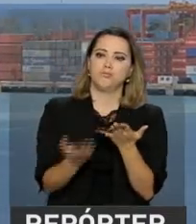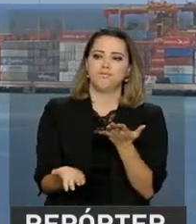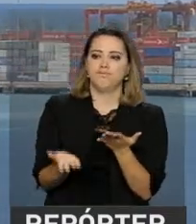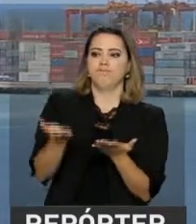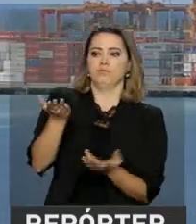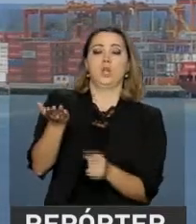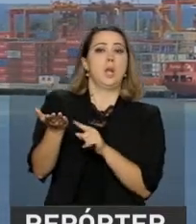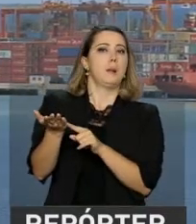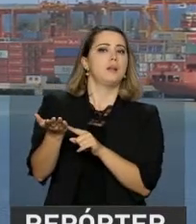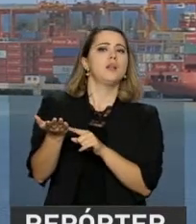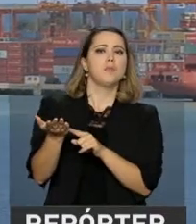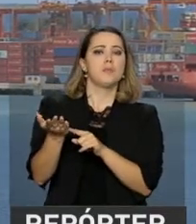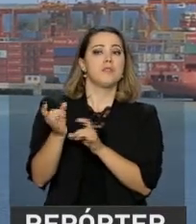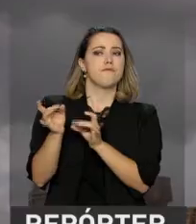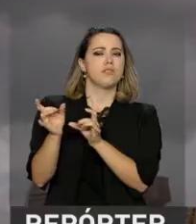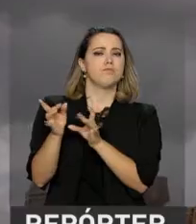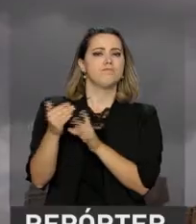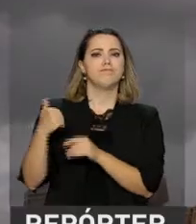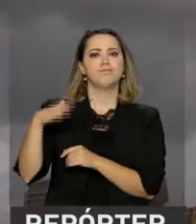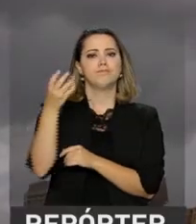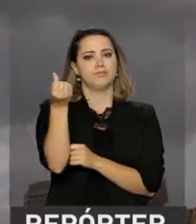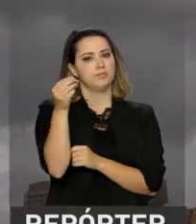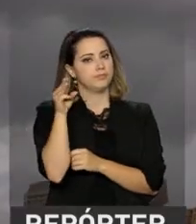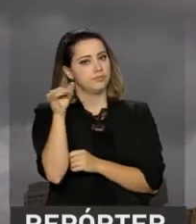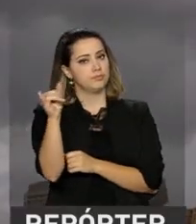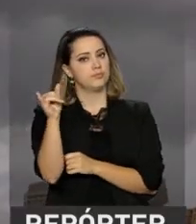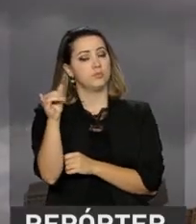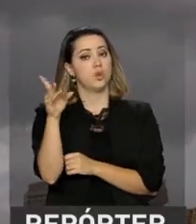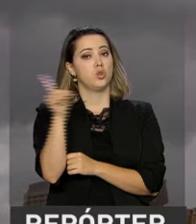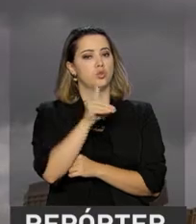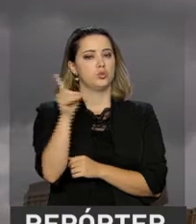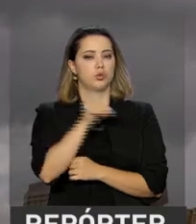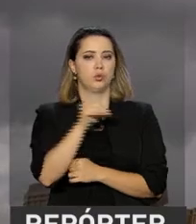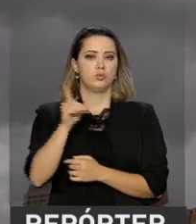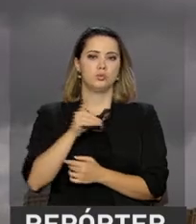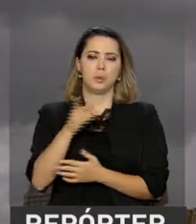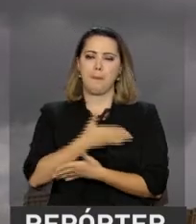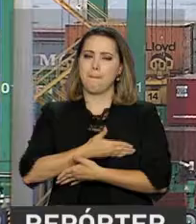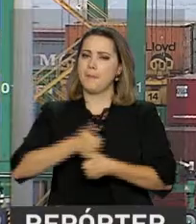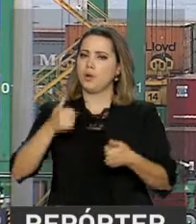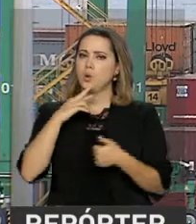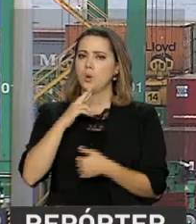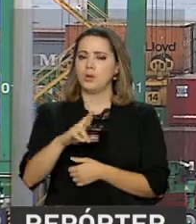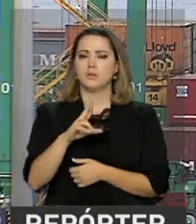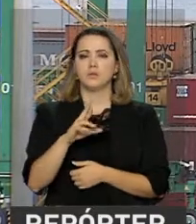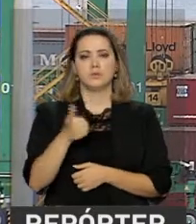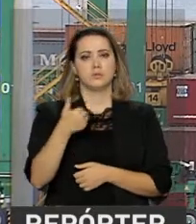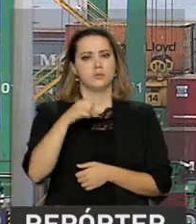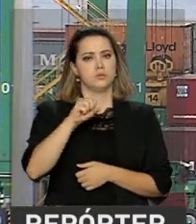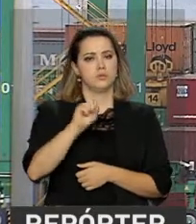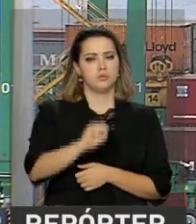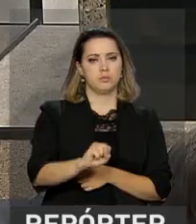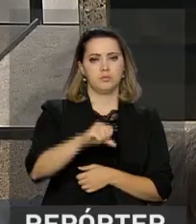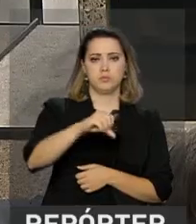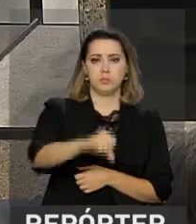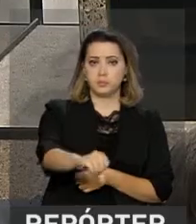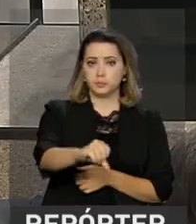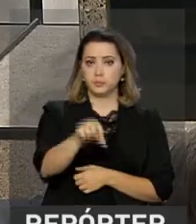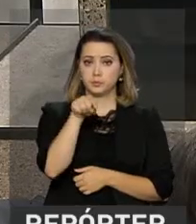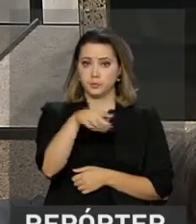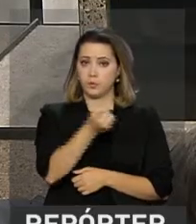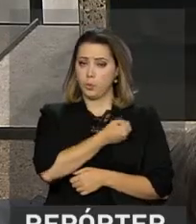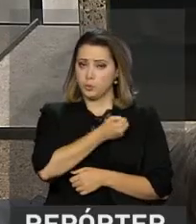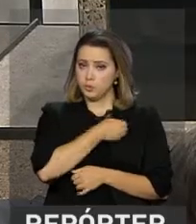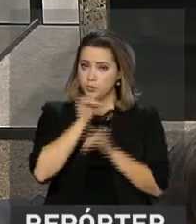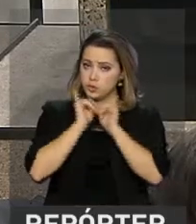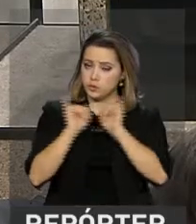superior a 6 bilhões de dólares é o melhor resultado desde o início da série histórica do governo em 1989 os dados